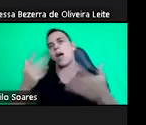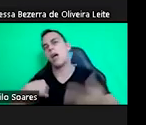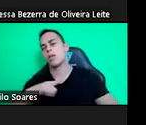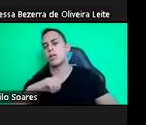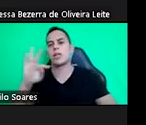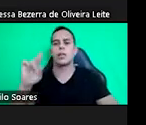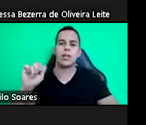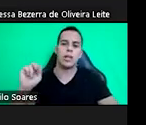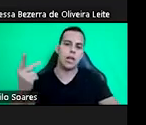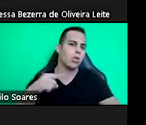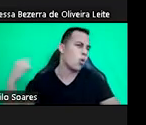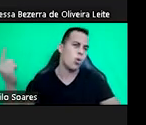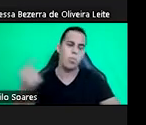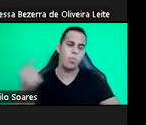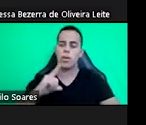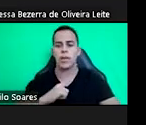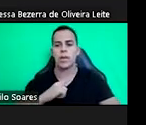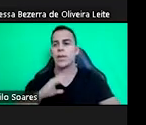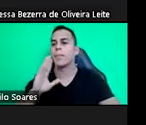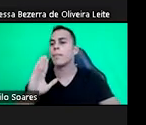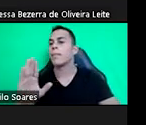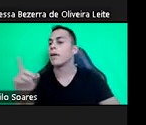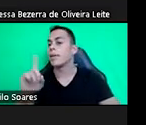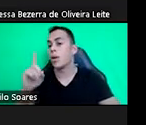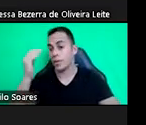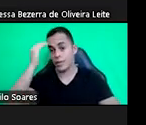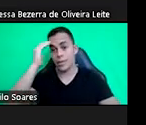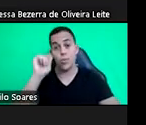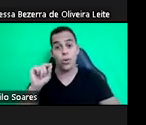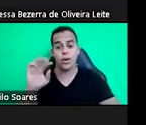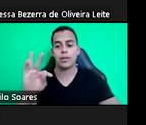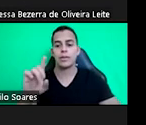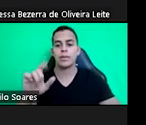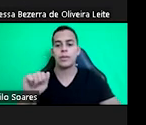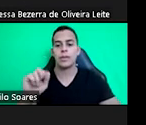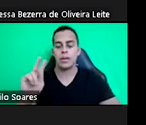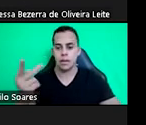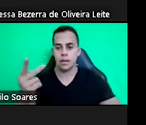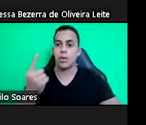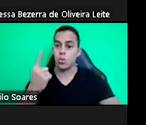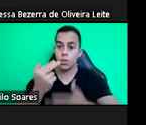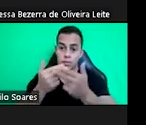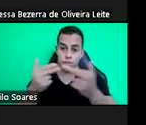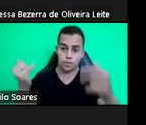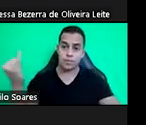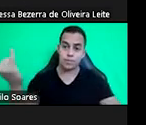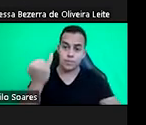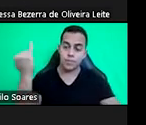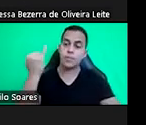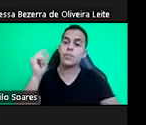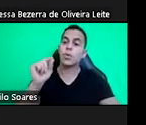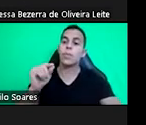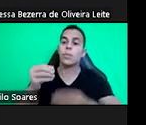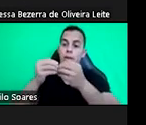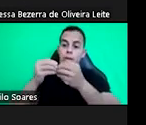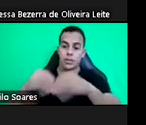mundo tem TDAH, mas não entende o que é ter TDAH. Um dos critérios que é bastante importante é ter prejuízo